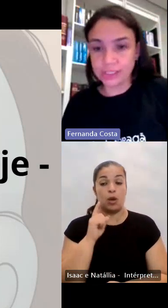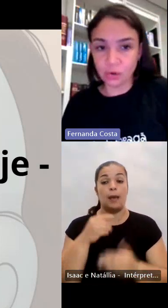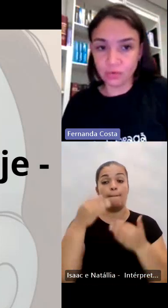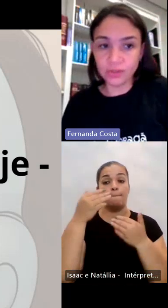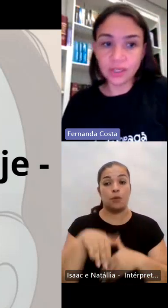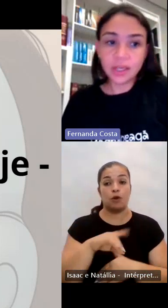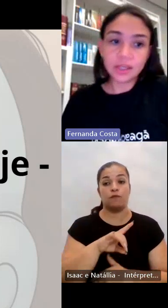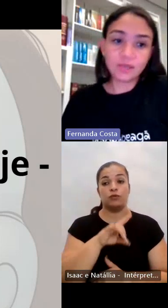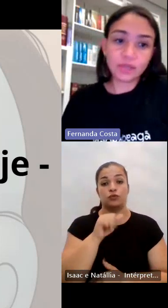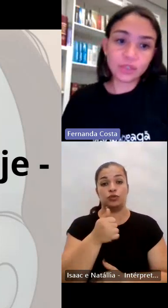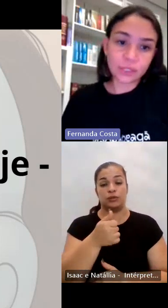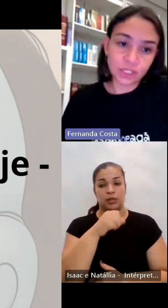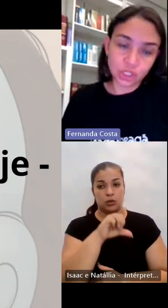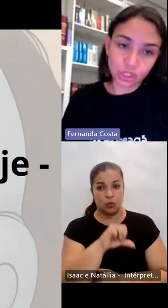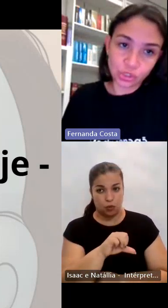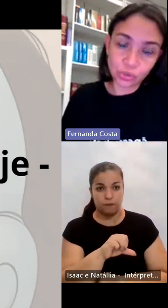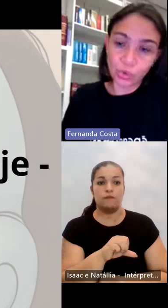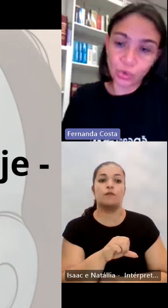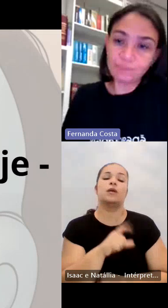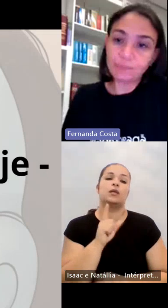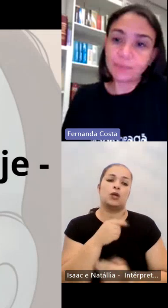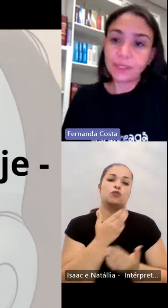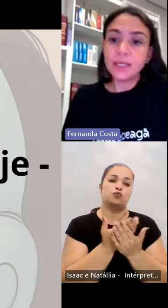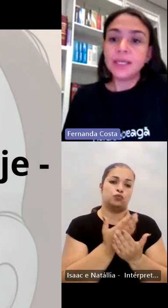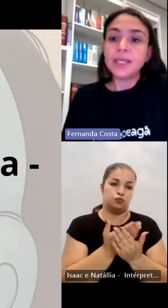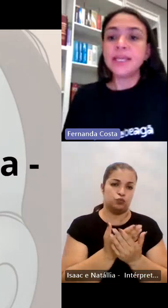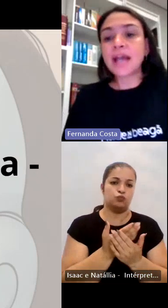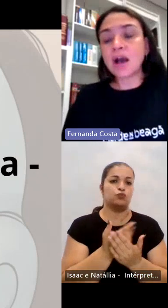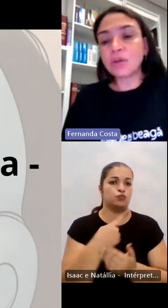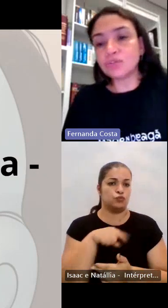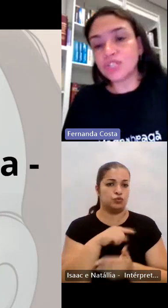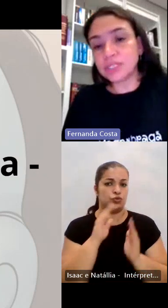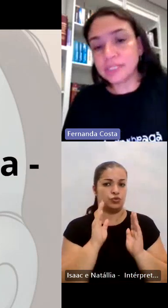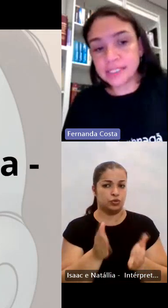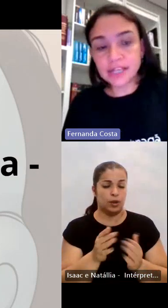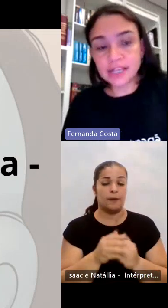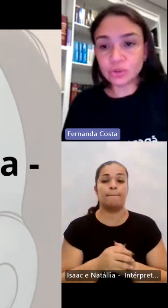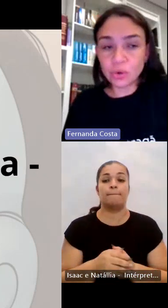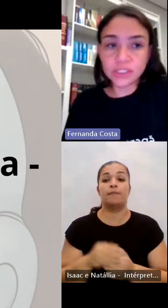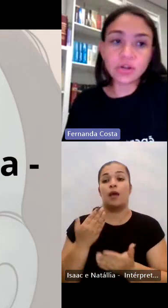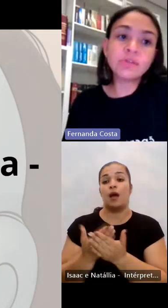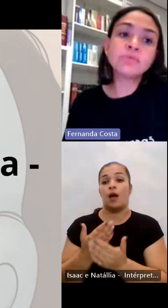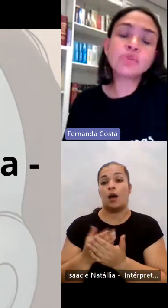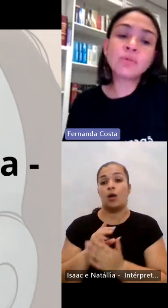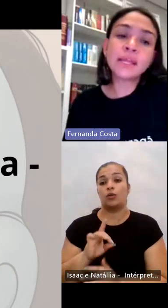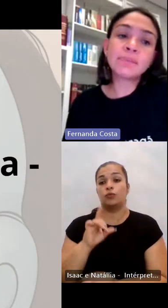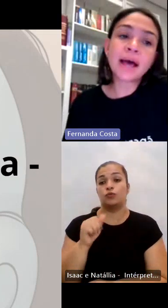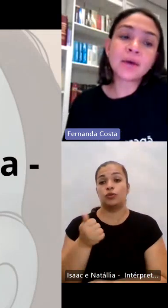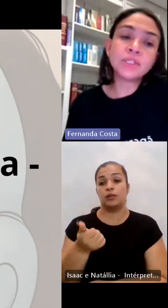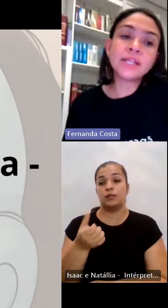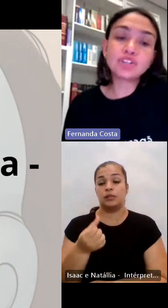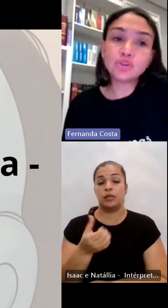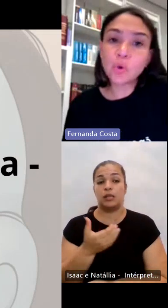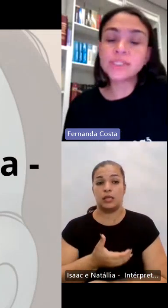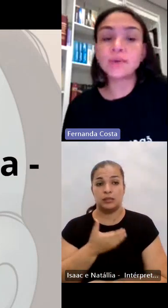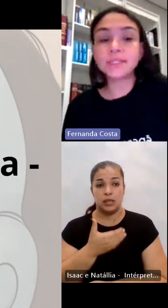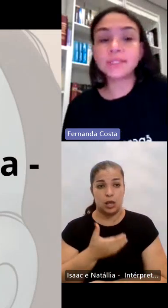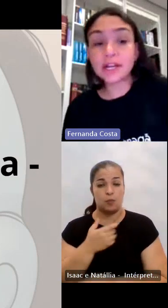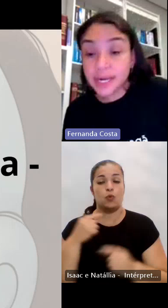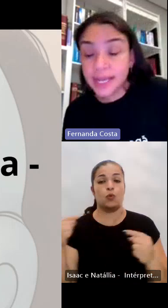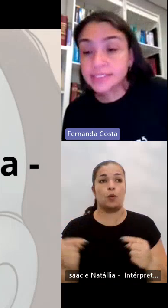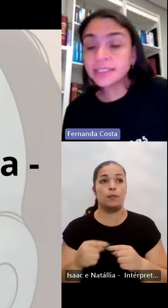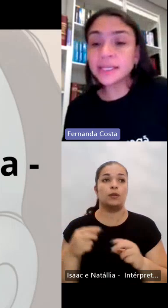dia 19, que foi isso aqui que a gente estudou. E que a aula do dia 16/12, nós vamos contemplar a unidade 2 e